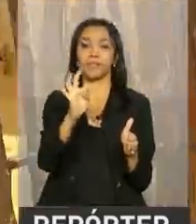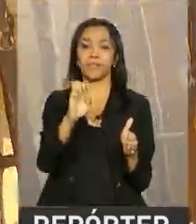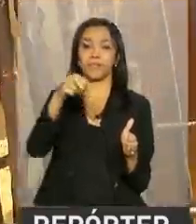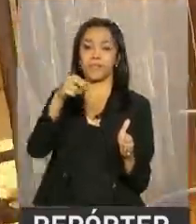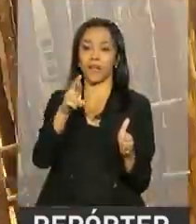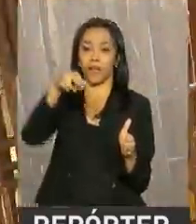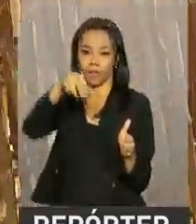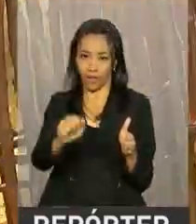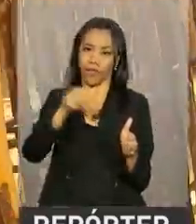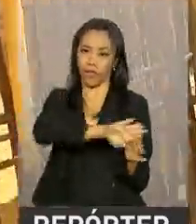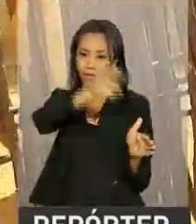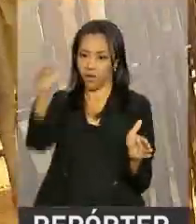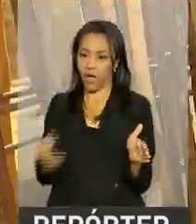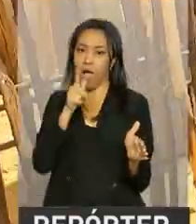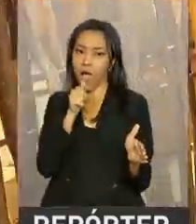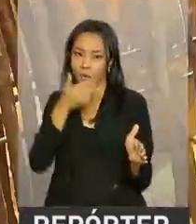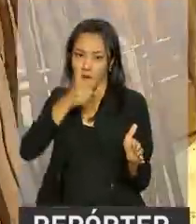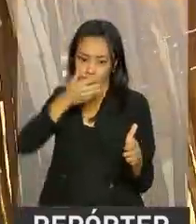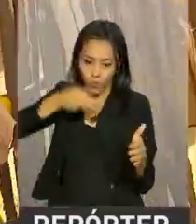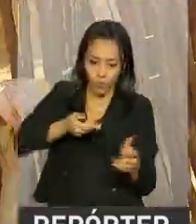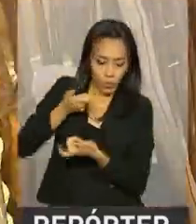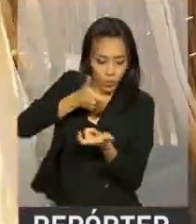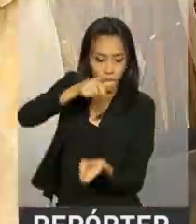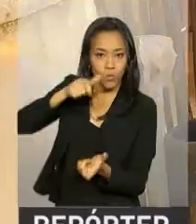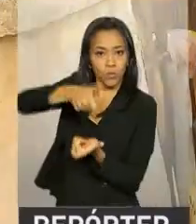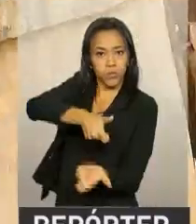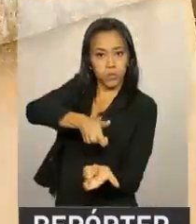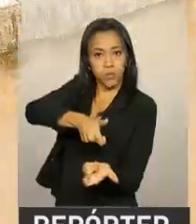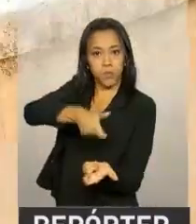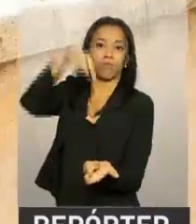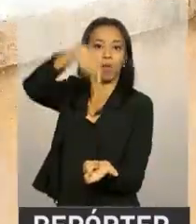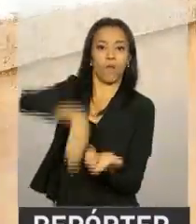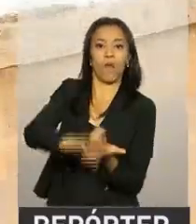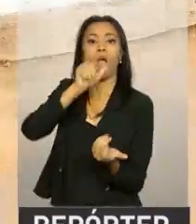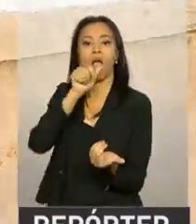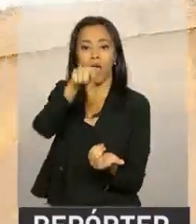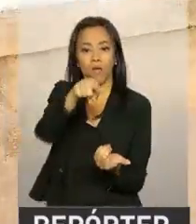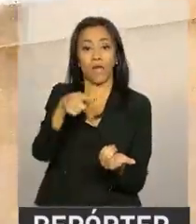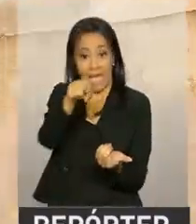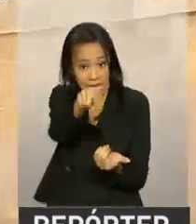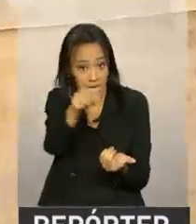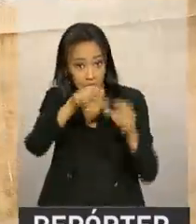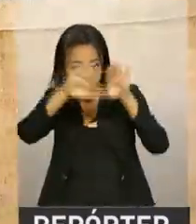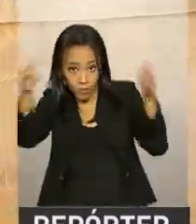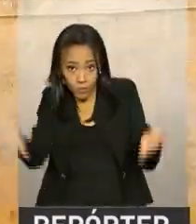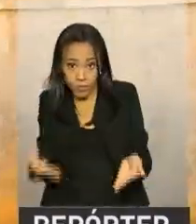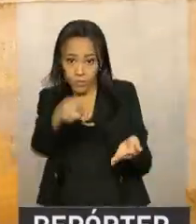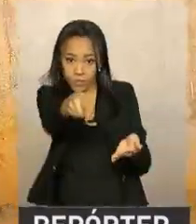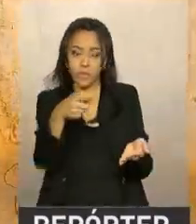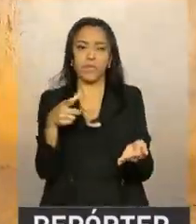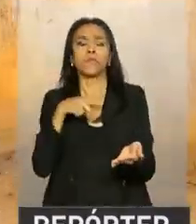simples, de baixo custo, mas de grande importância para quem sofre com as estiagens regularmente. Esses reservatórios,